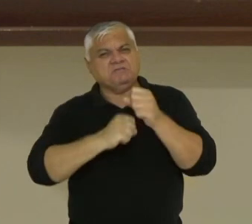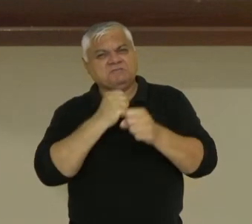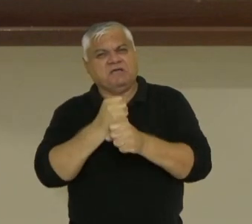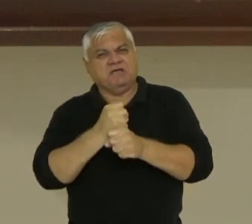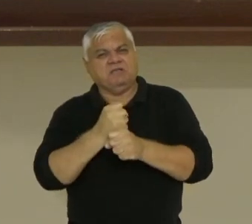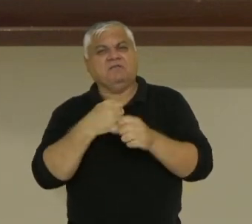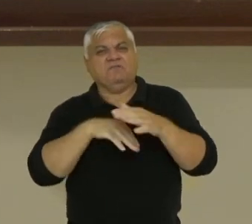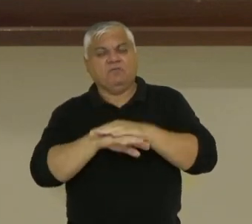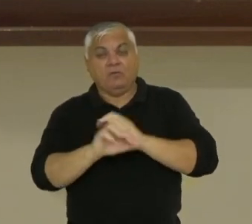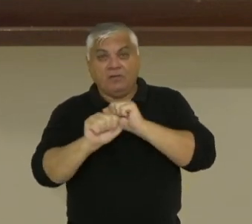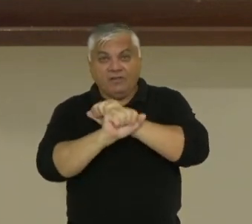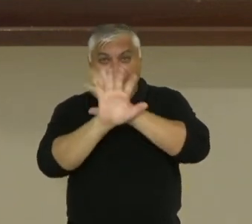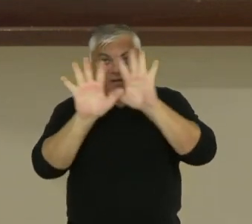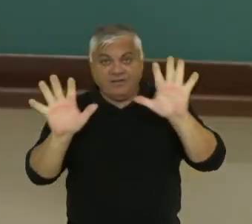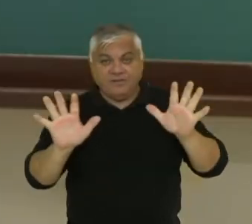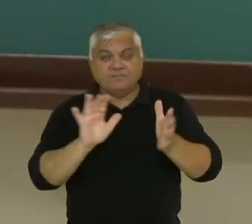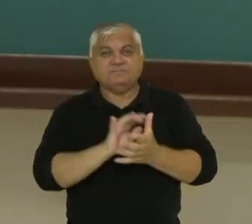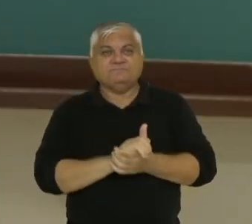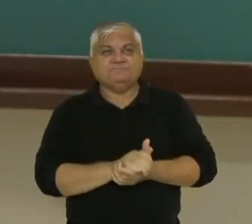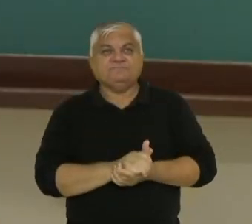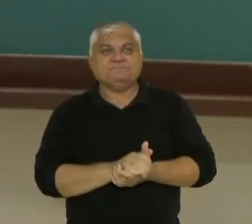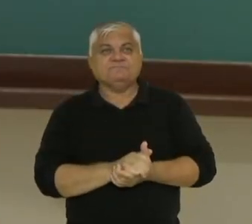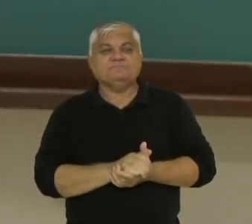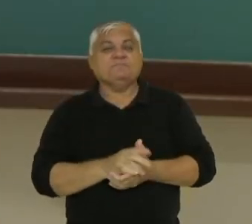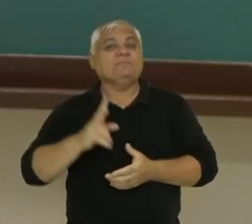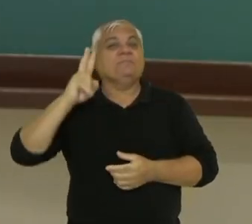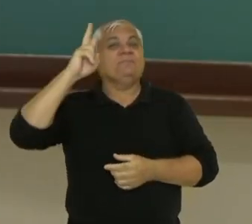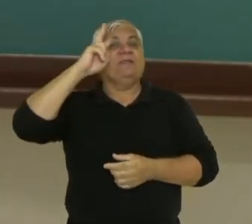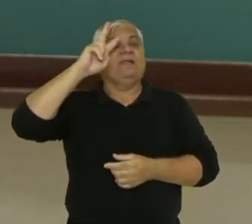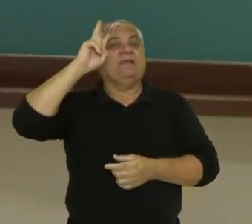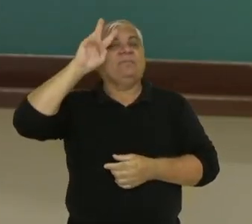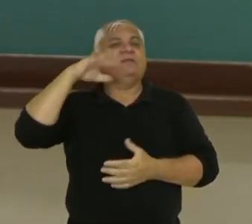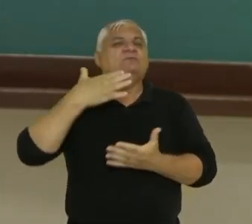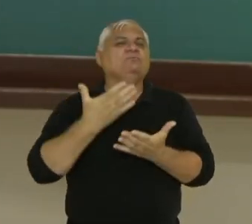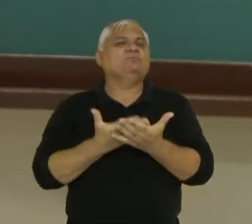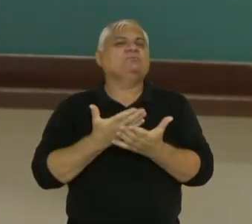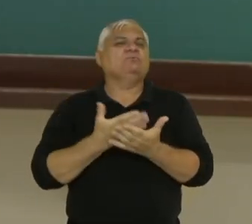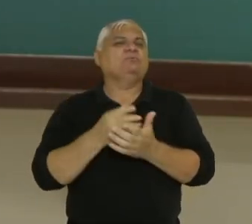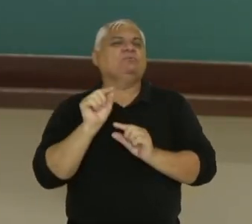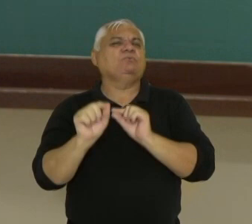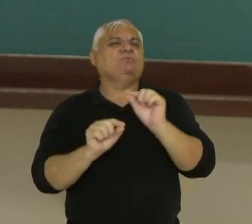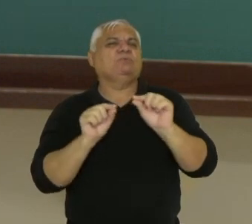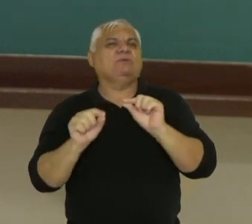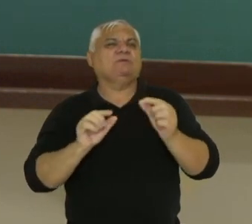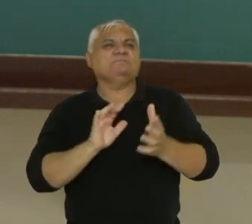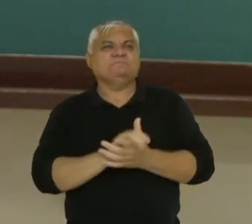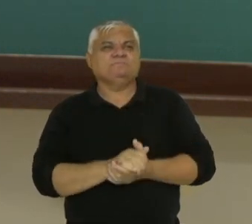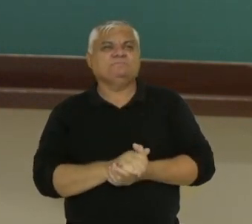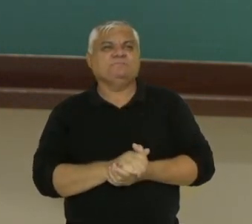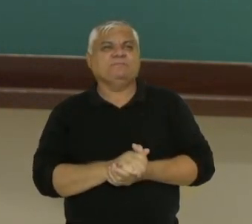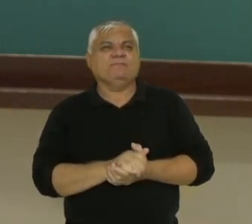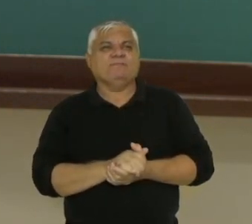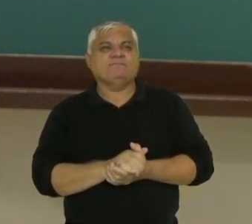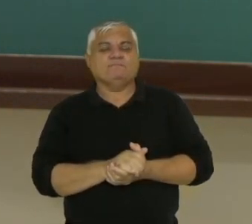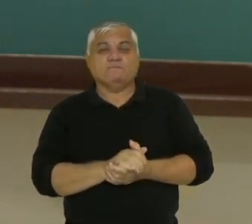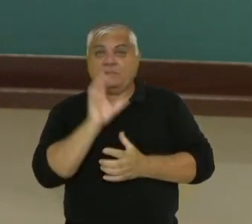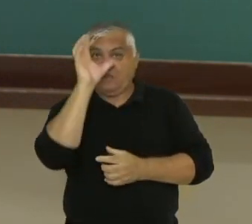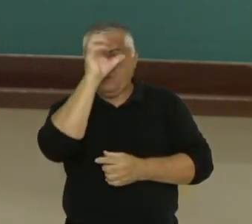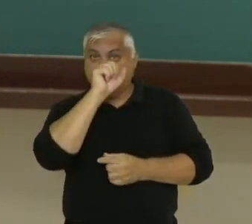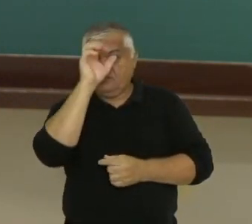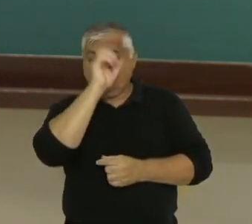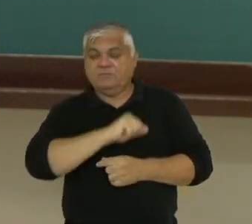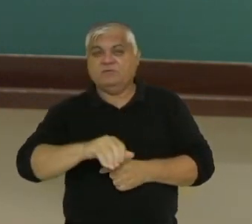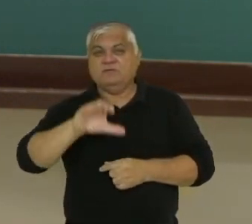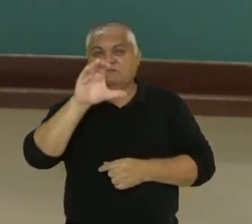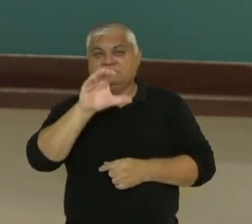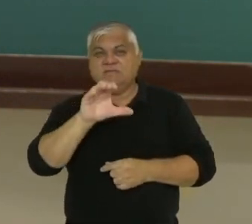gente? Esclarecido, vamos relembrar o que a gente comentou no vídeo de hoje. Nós vimos que o CDB é